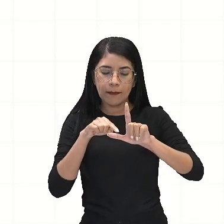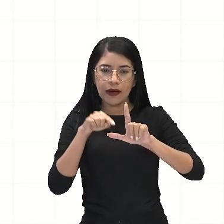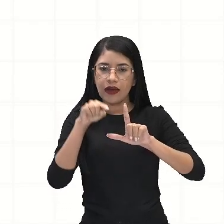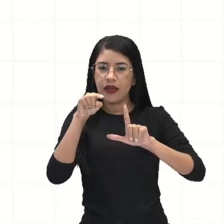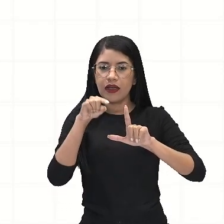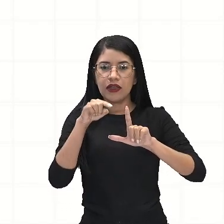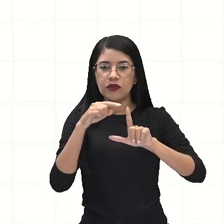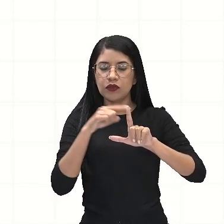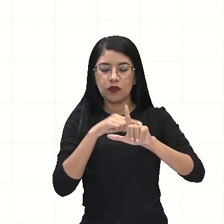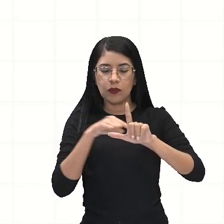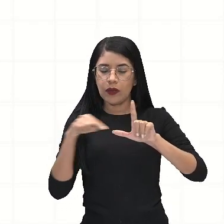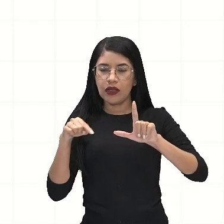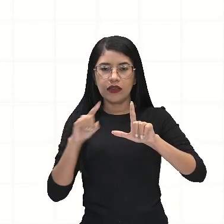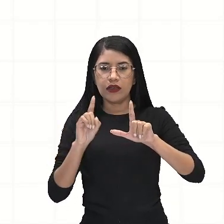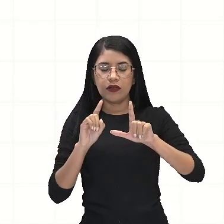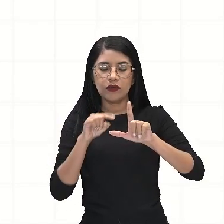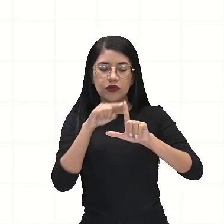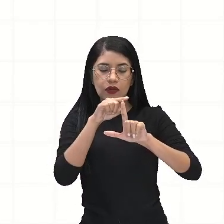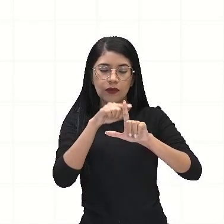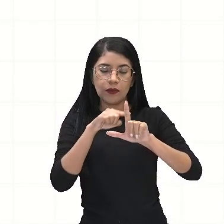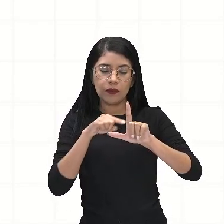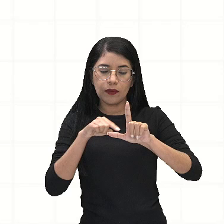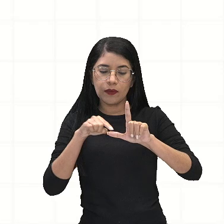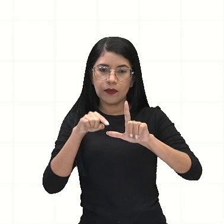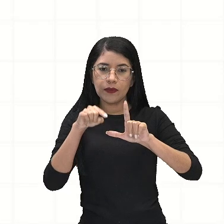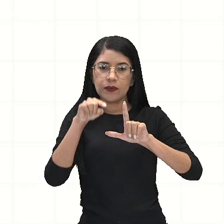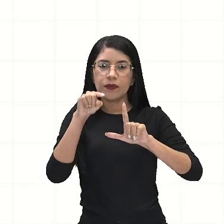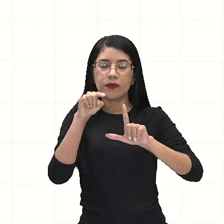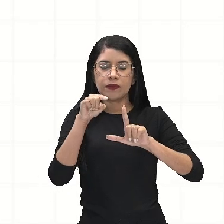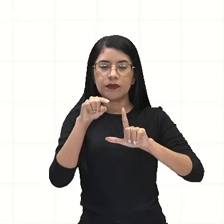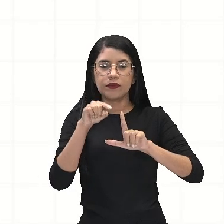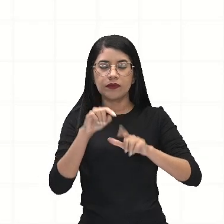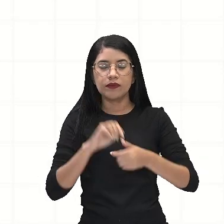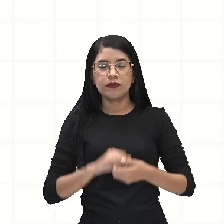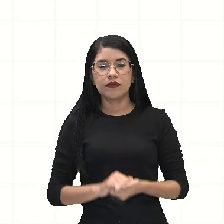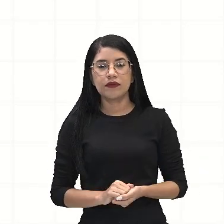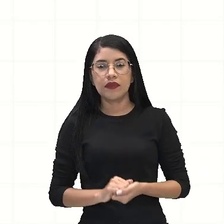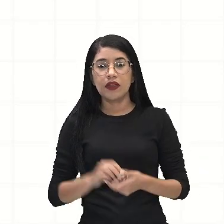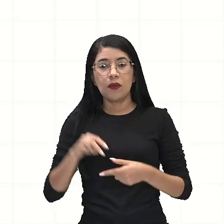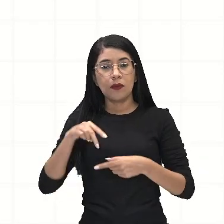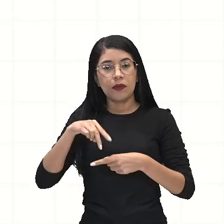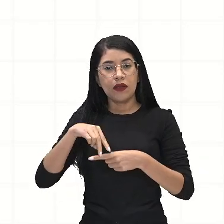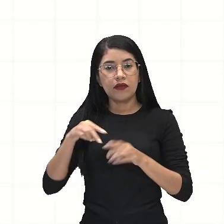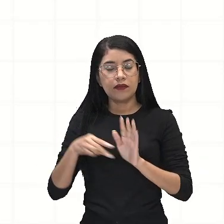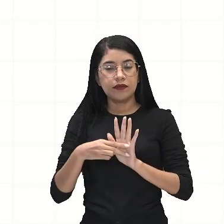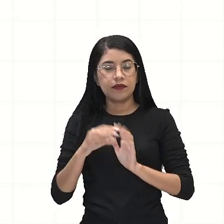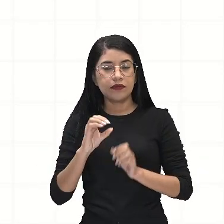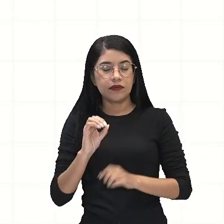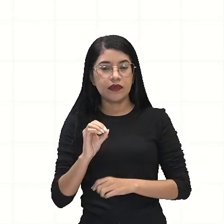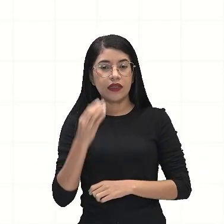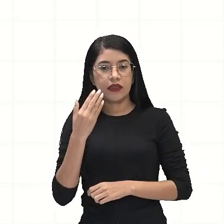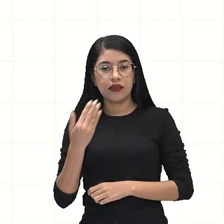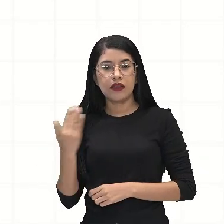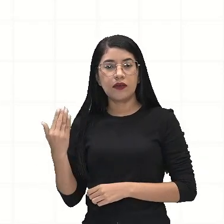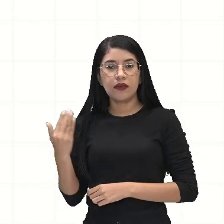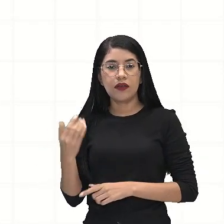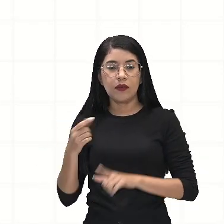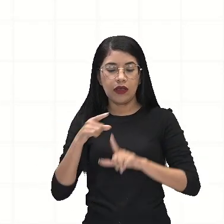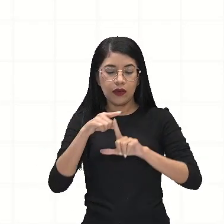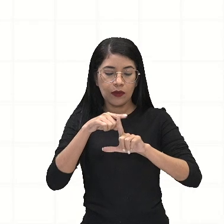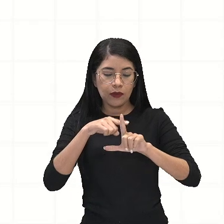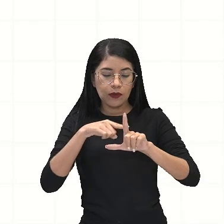volta. Quando o delta é igual a 0, o gráfico vai ser assim, ó. Ele